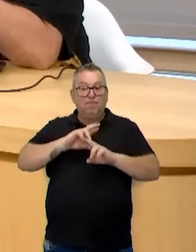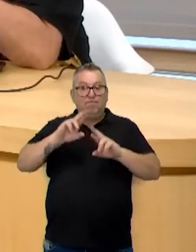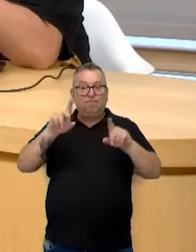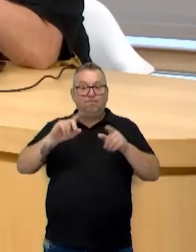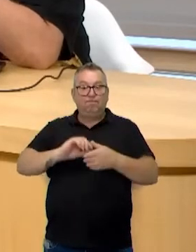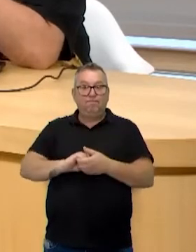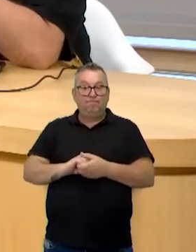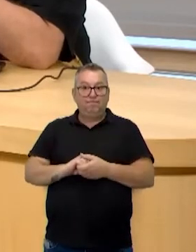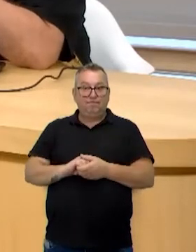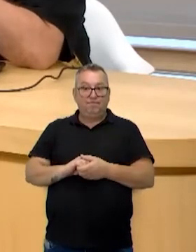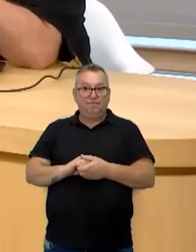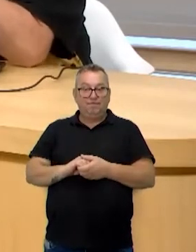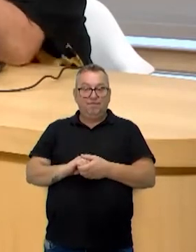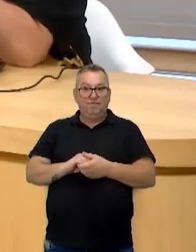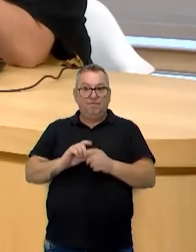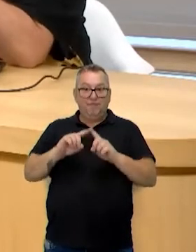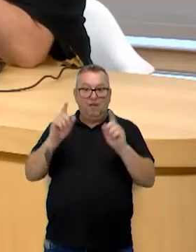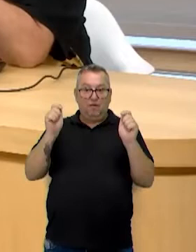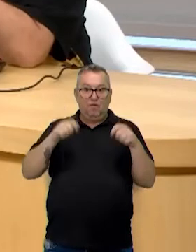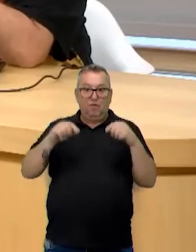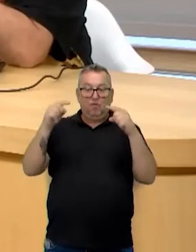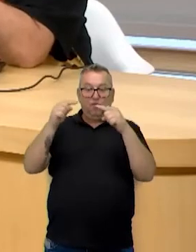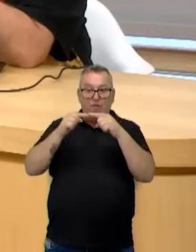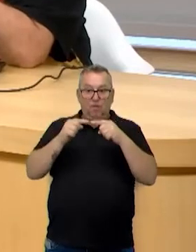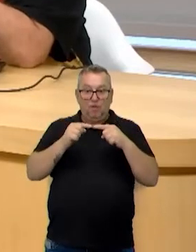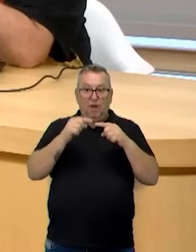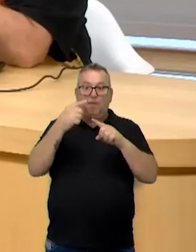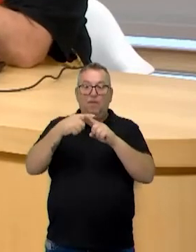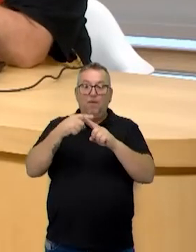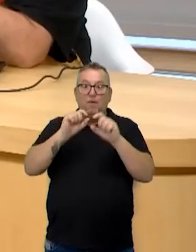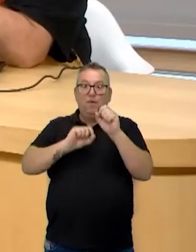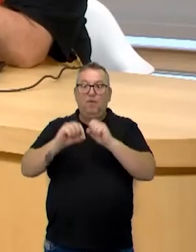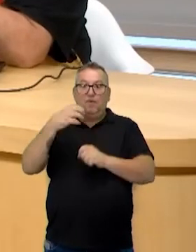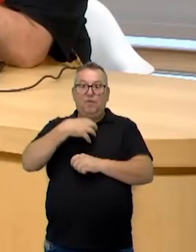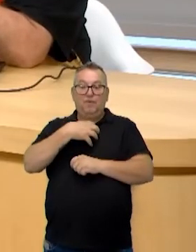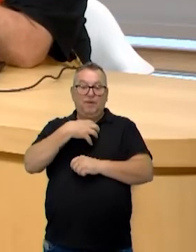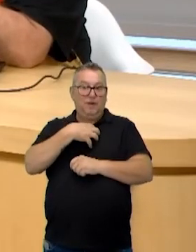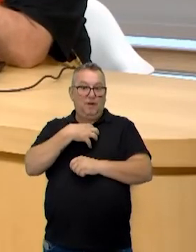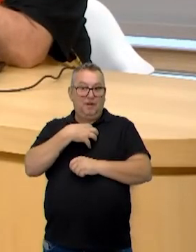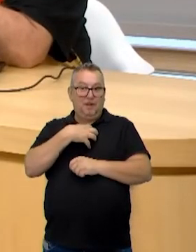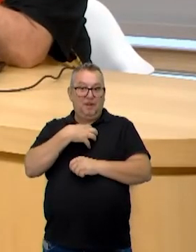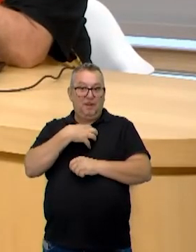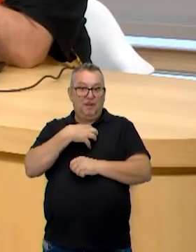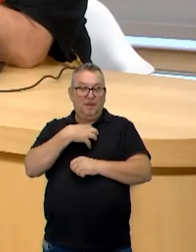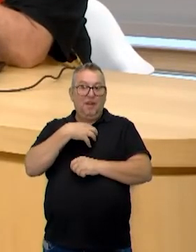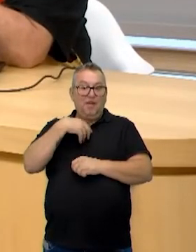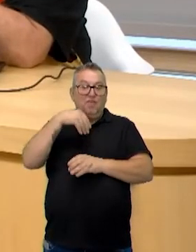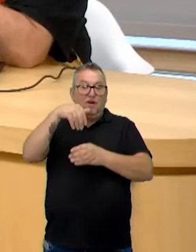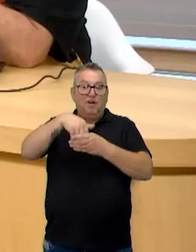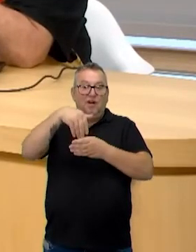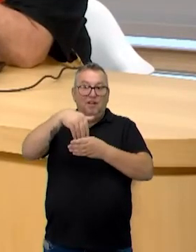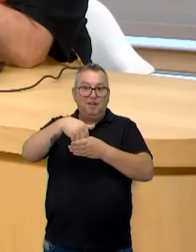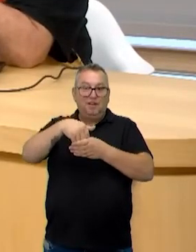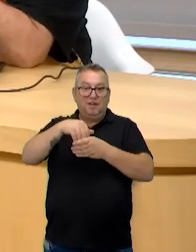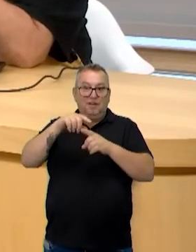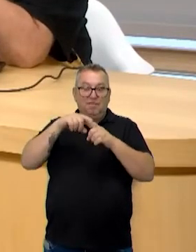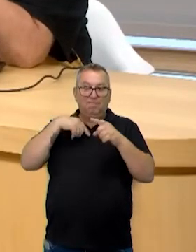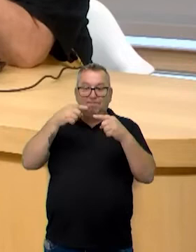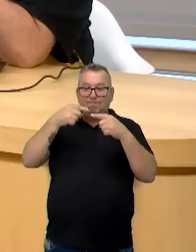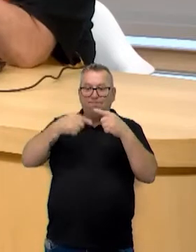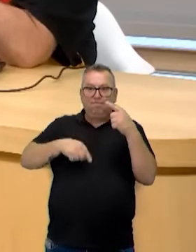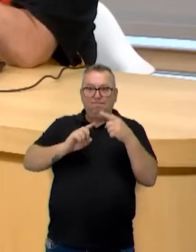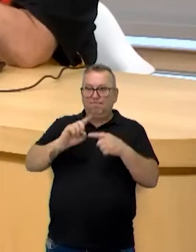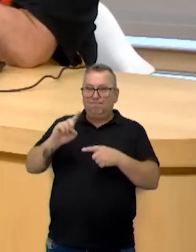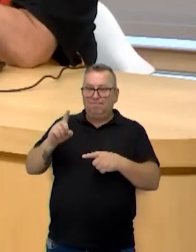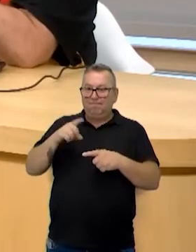disso? Em certa parte a gente pode concordar, né, Alcides? Até porque a forma até de eleições aí, ela é meio controversa, né? Ela